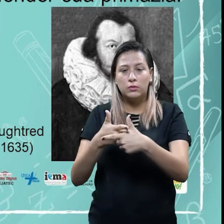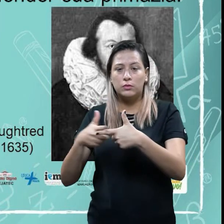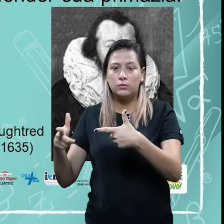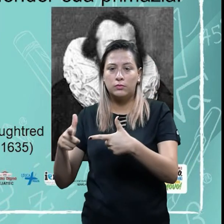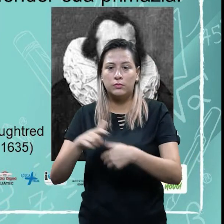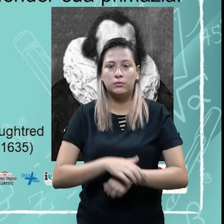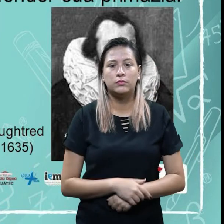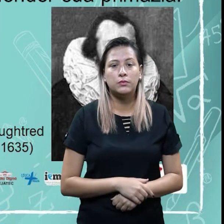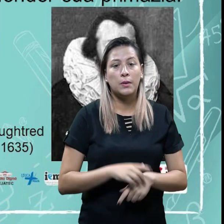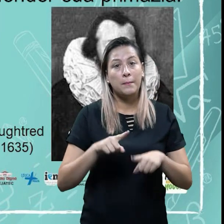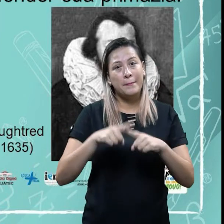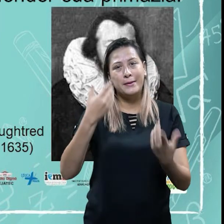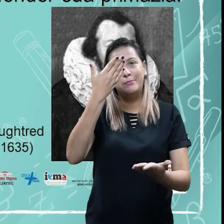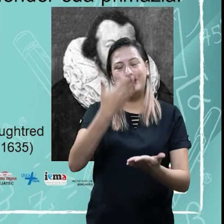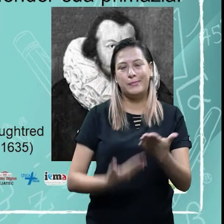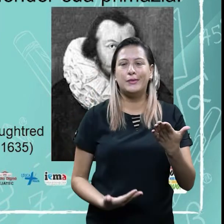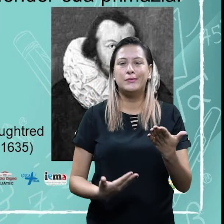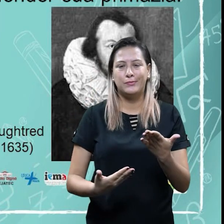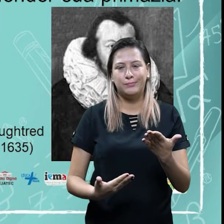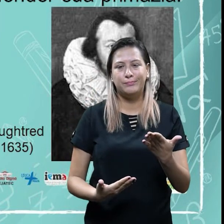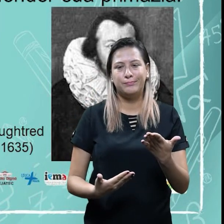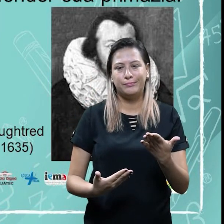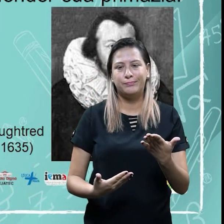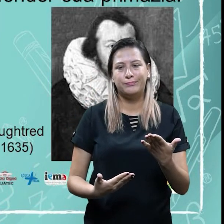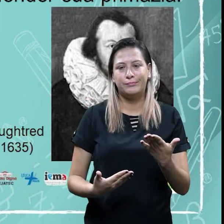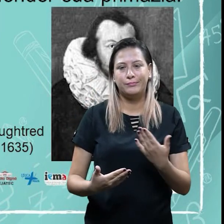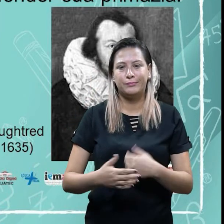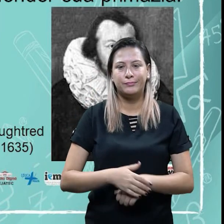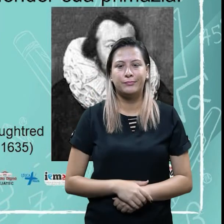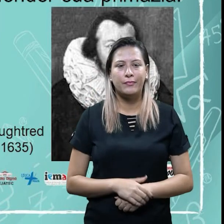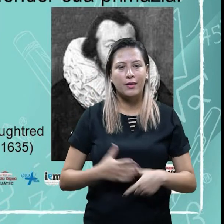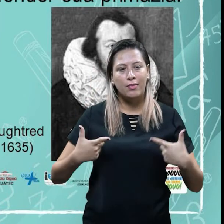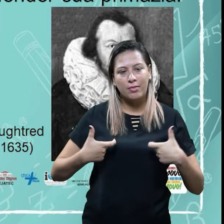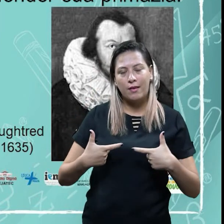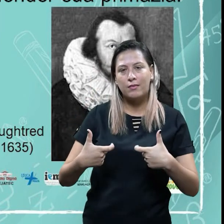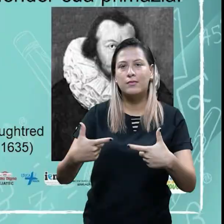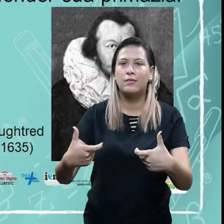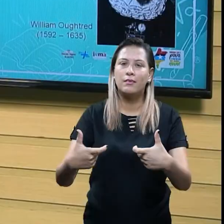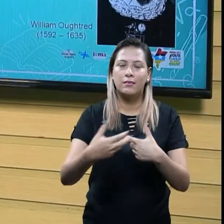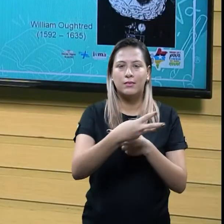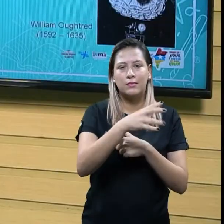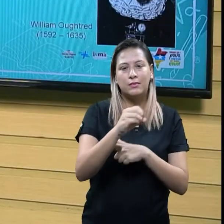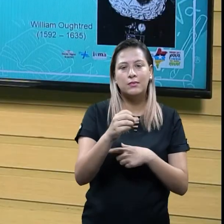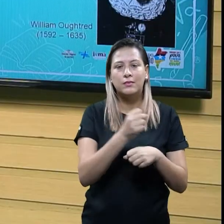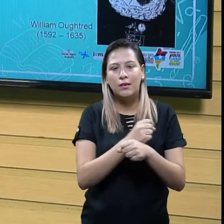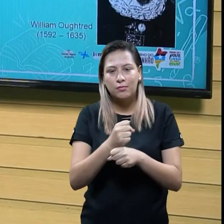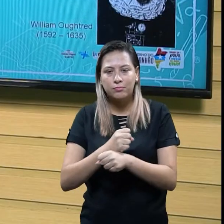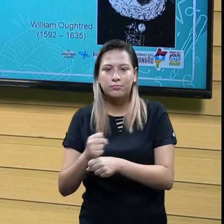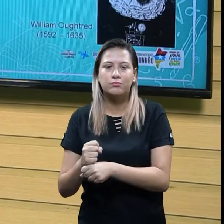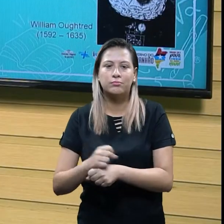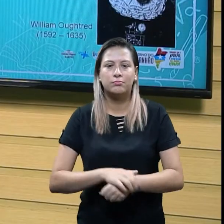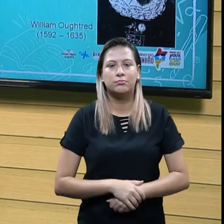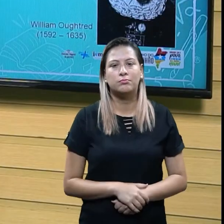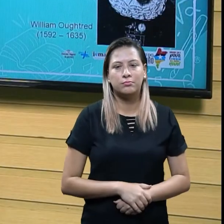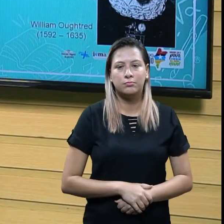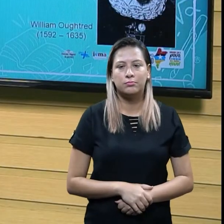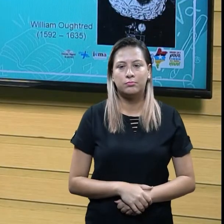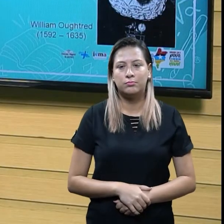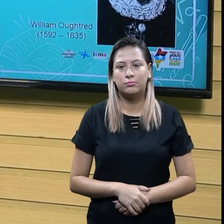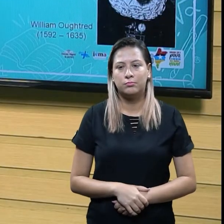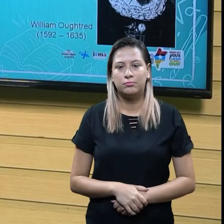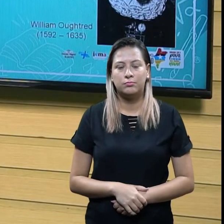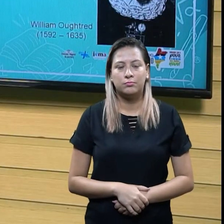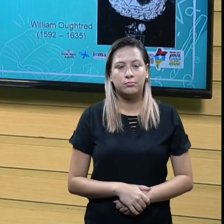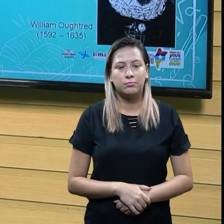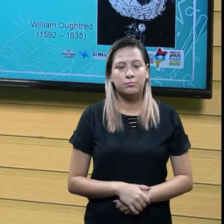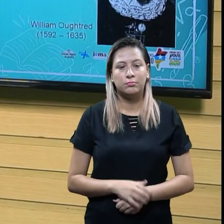primazia, tá? Essa imagem que vocês podem ver aqui, não é o aparelho que ele construiu, porque,